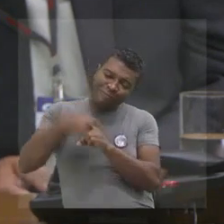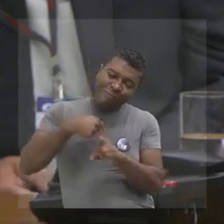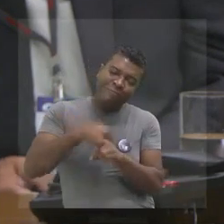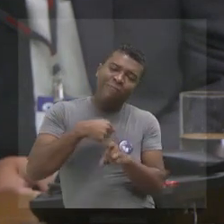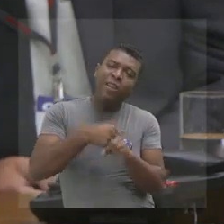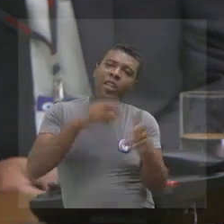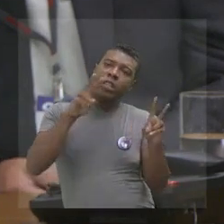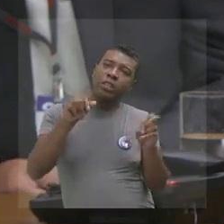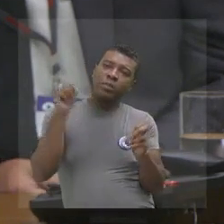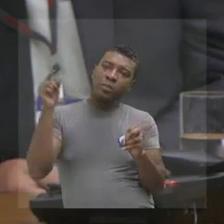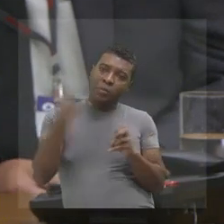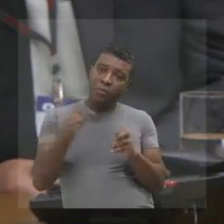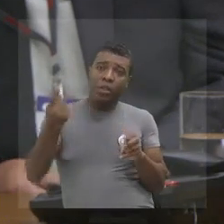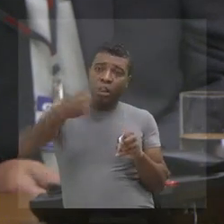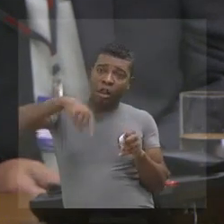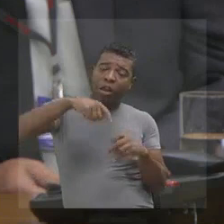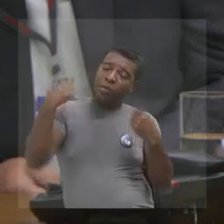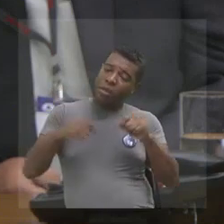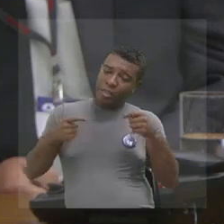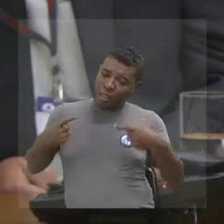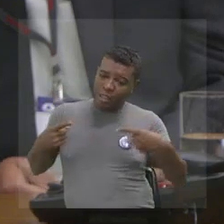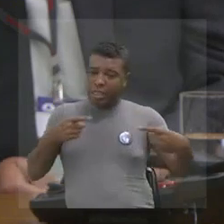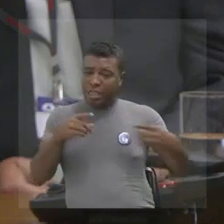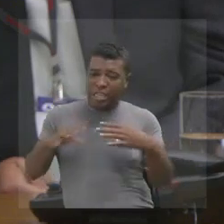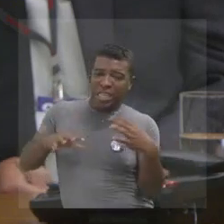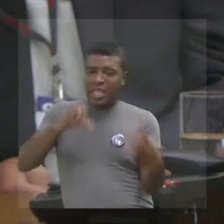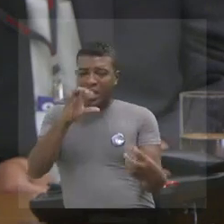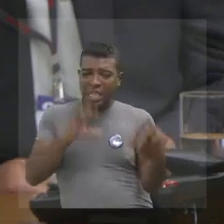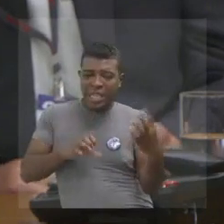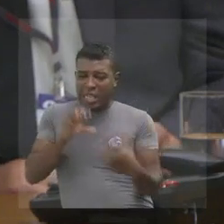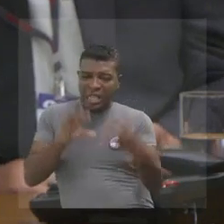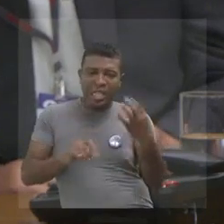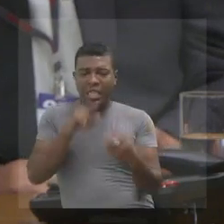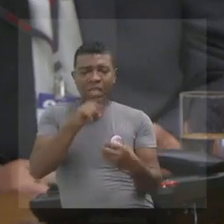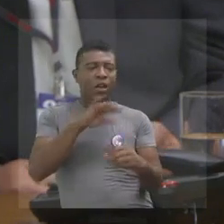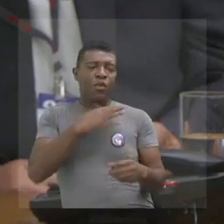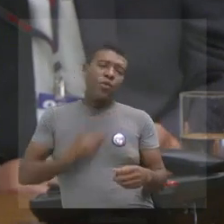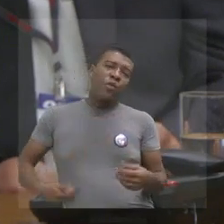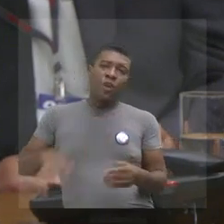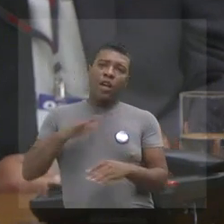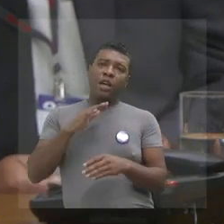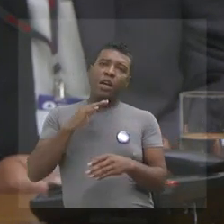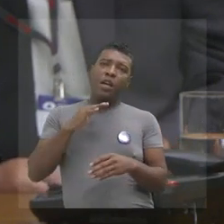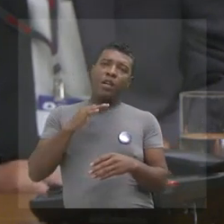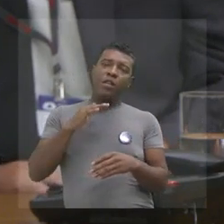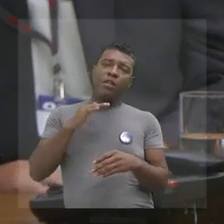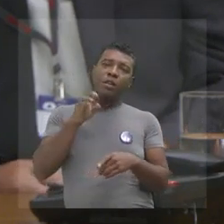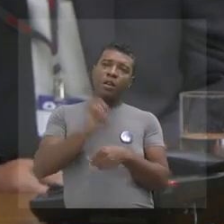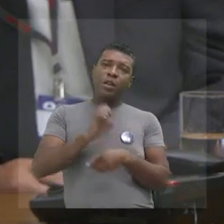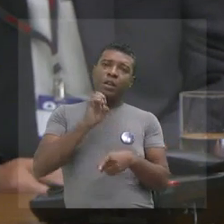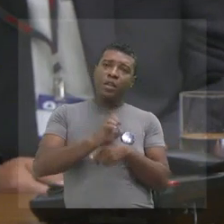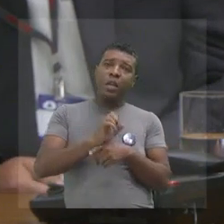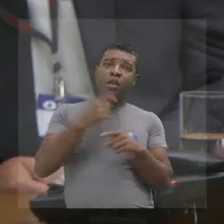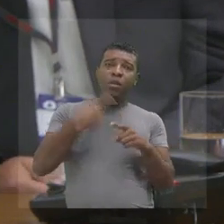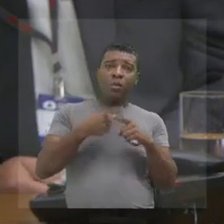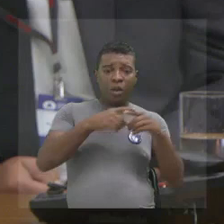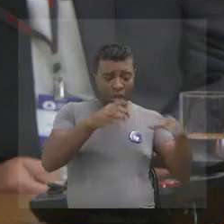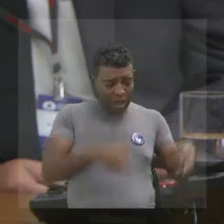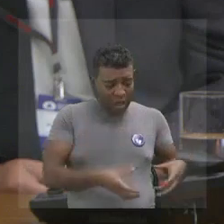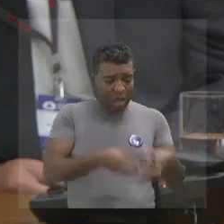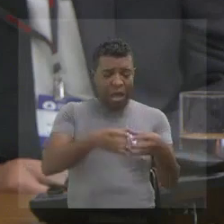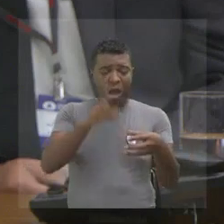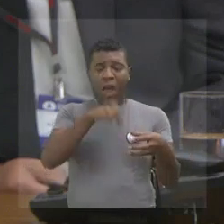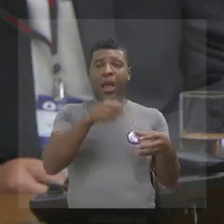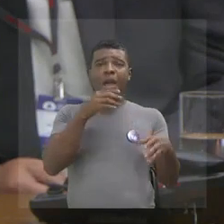brigar com o governo do estado é Nesse sentido porque são os funcionários do sistema um dos maiores arrecadores